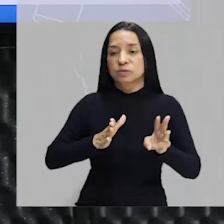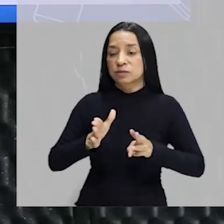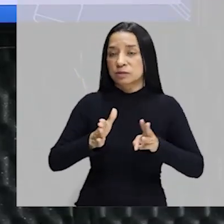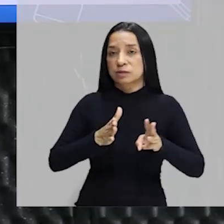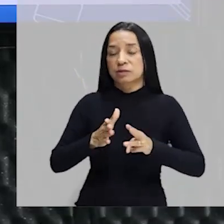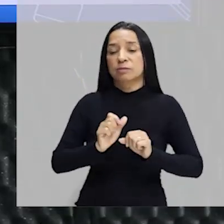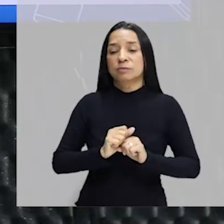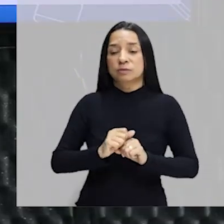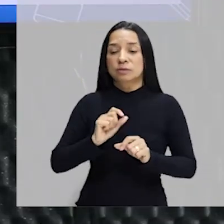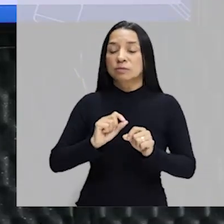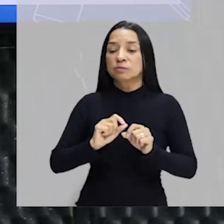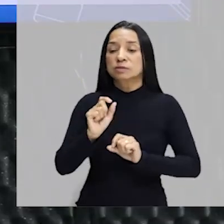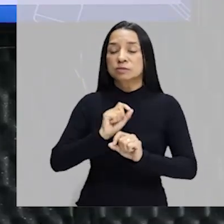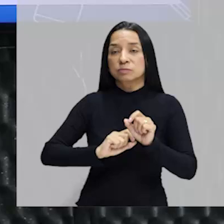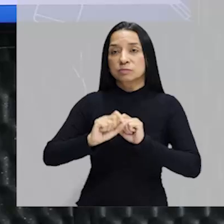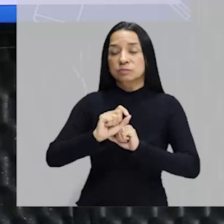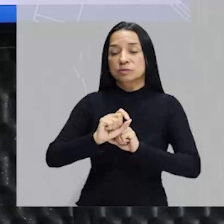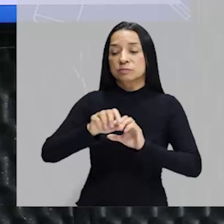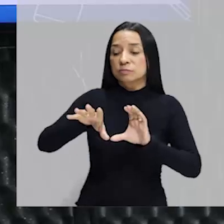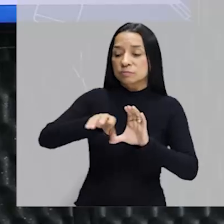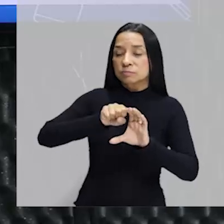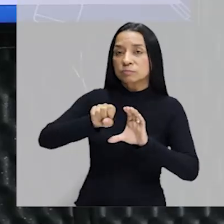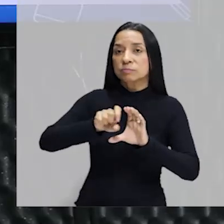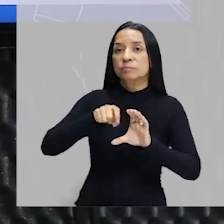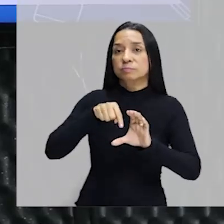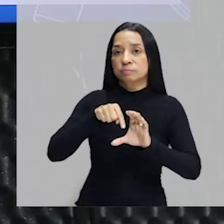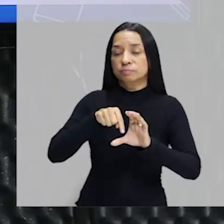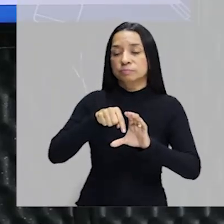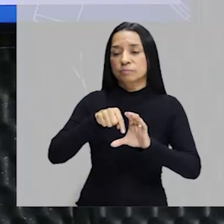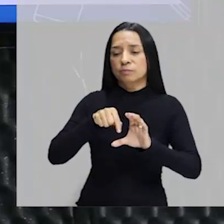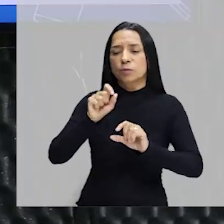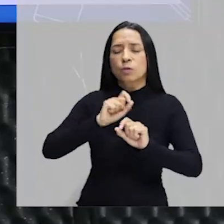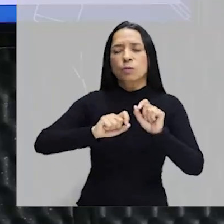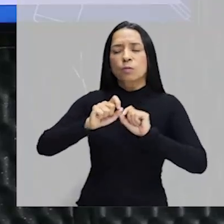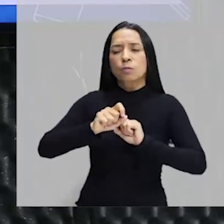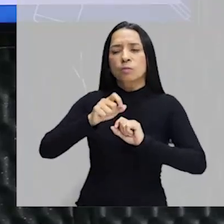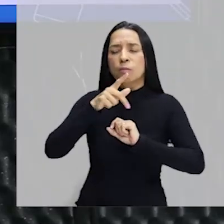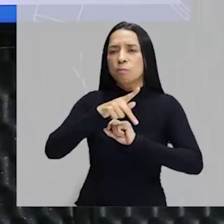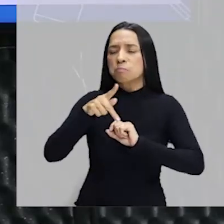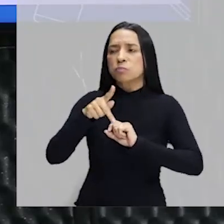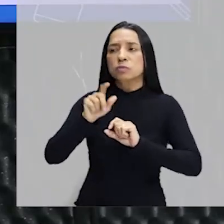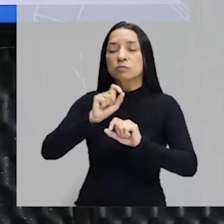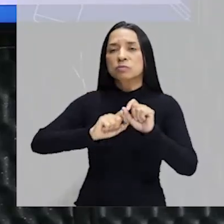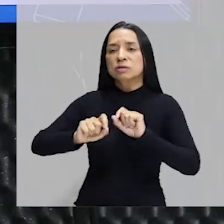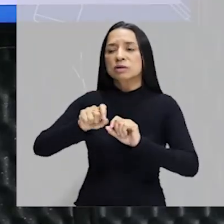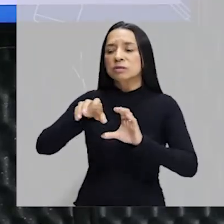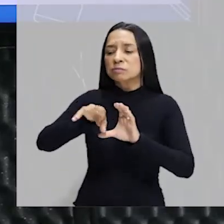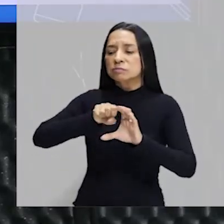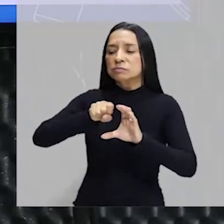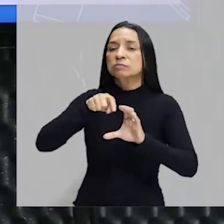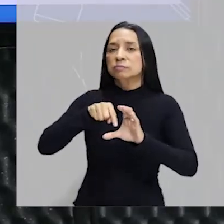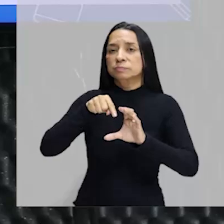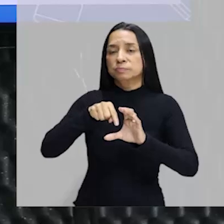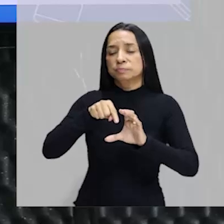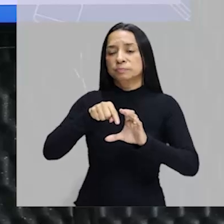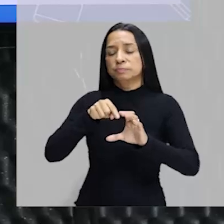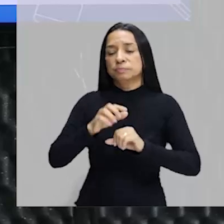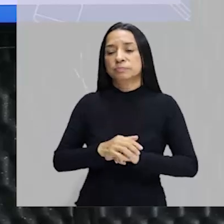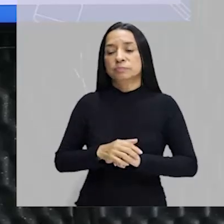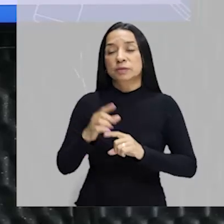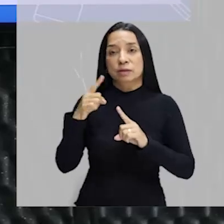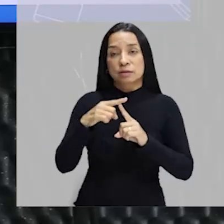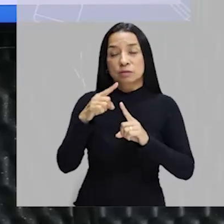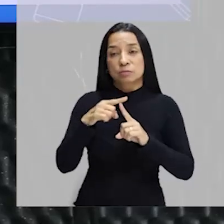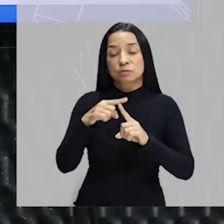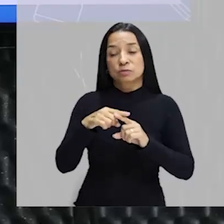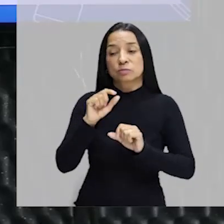para promover a respiração celular. Professor, o que é respiração celular? Respiração celular é um tipo